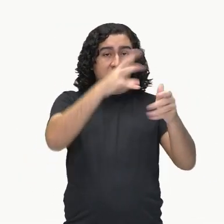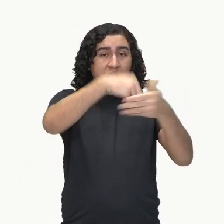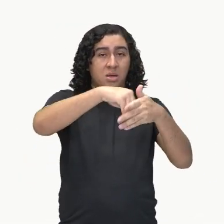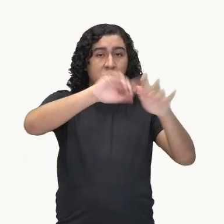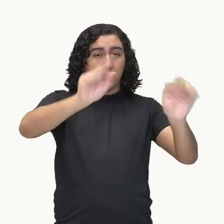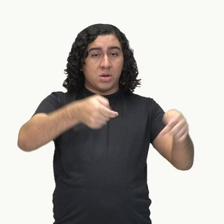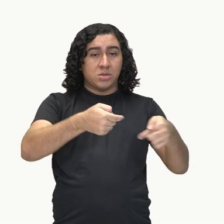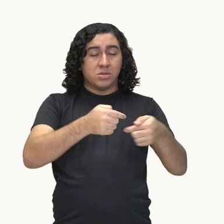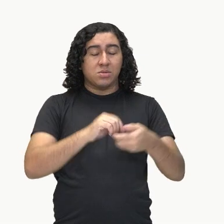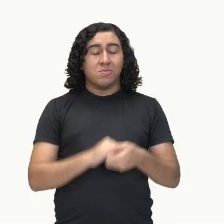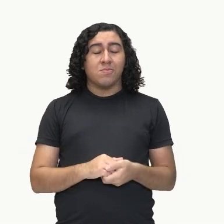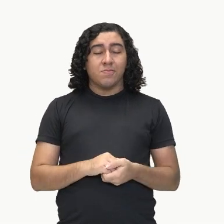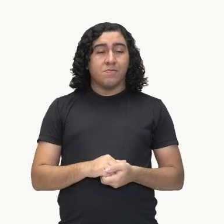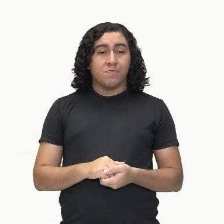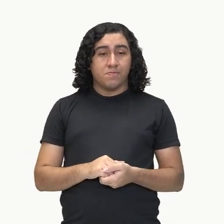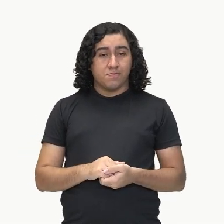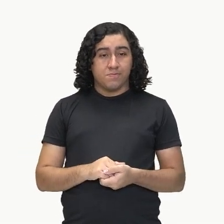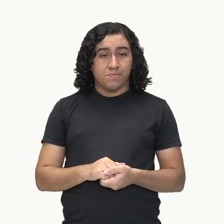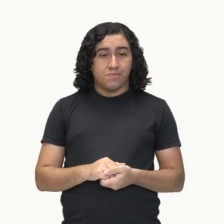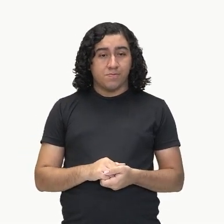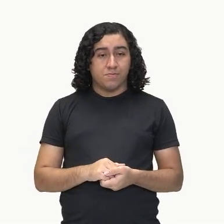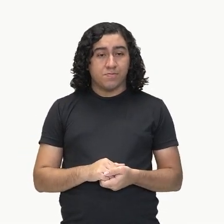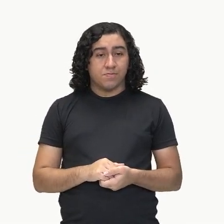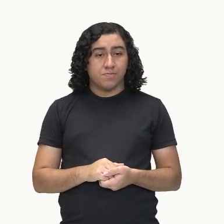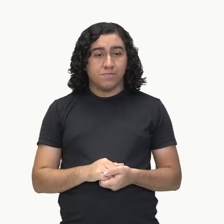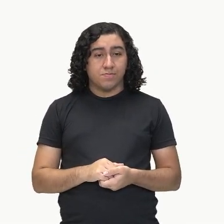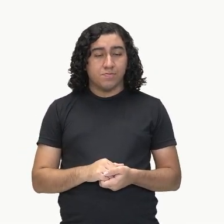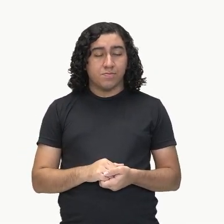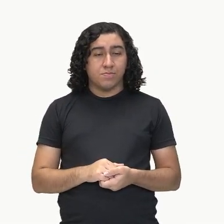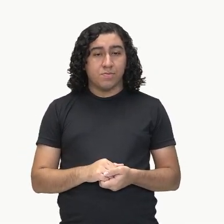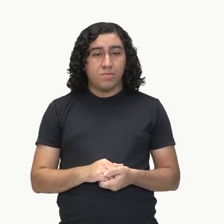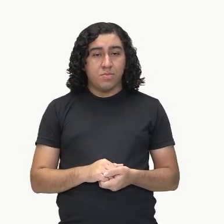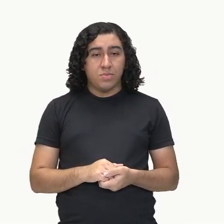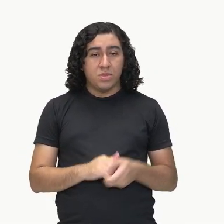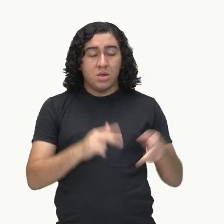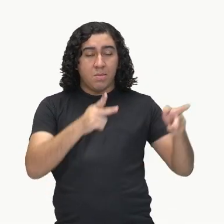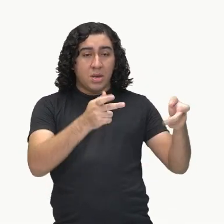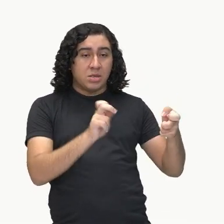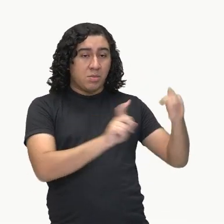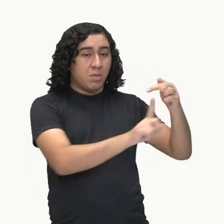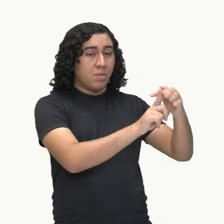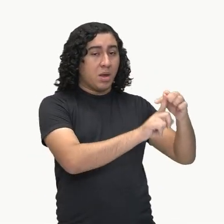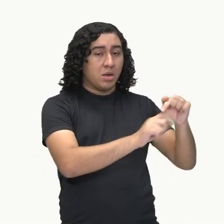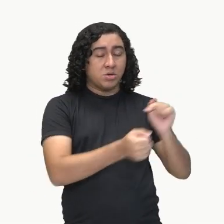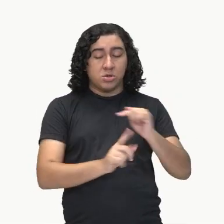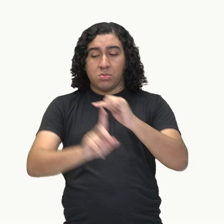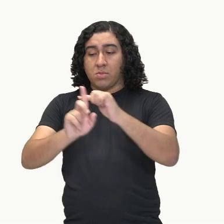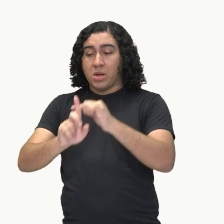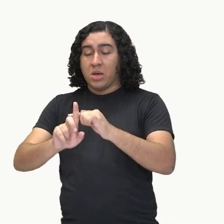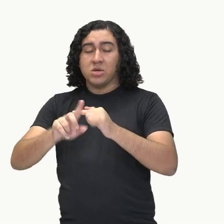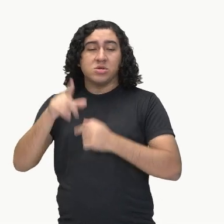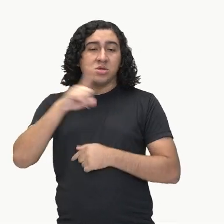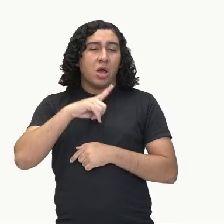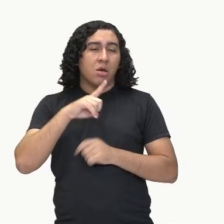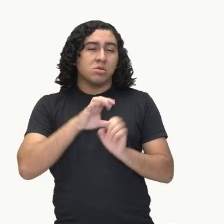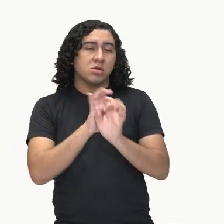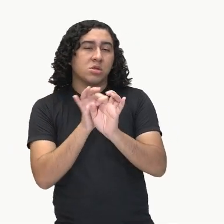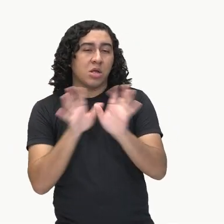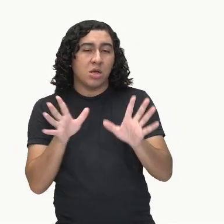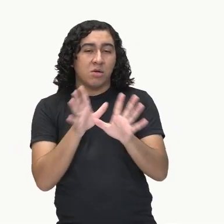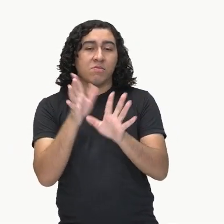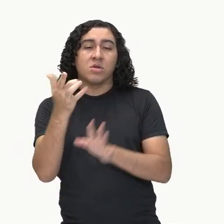Então, perceba que aqui à frente o sinal é positivo e o polinômio saiu sem nenhum